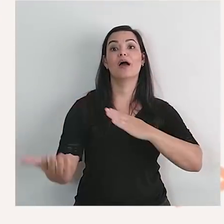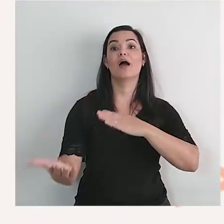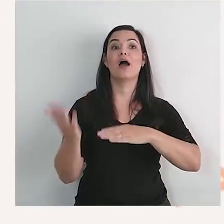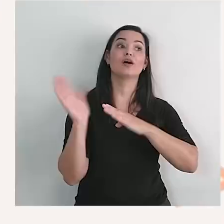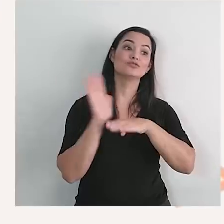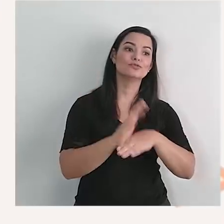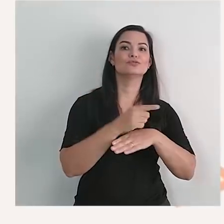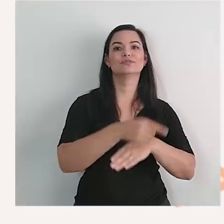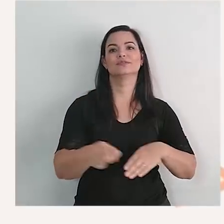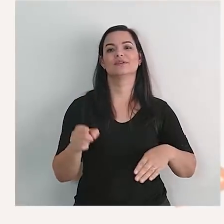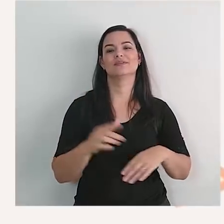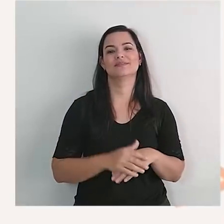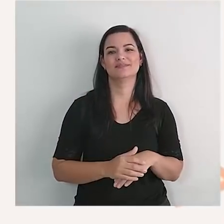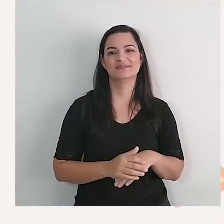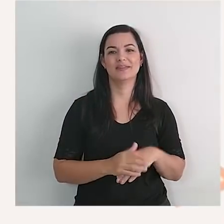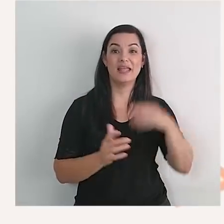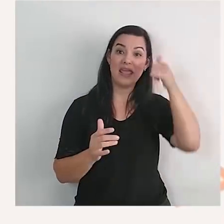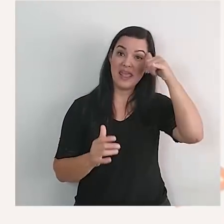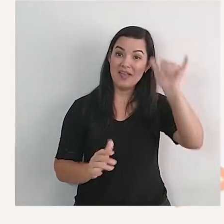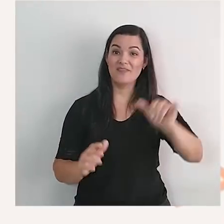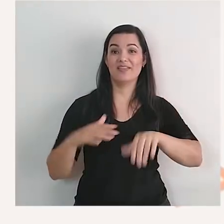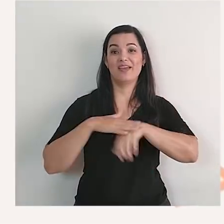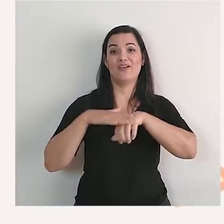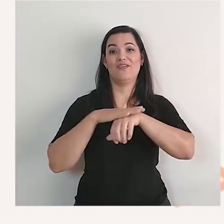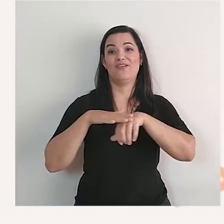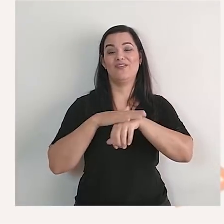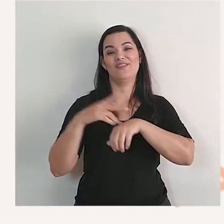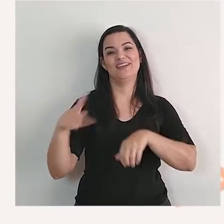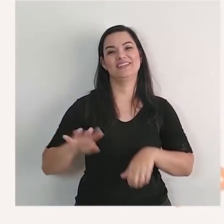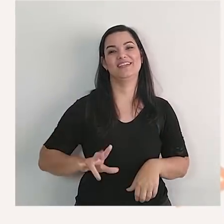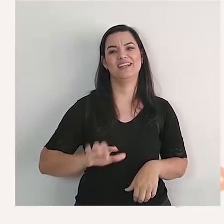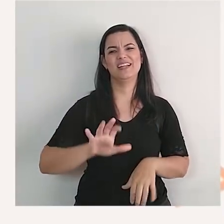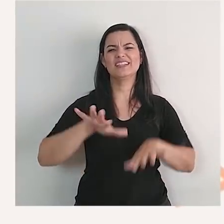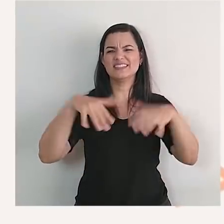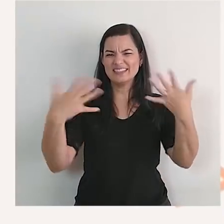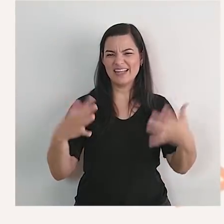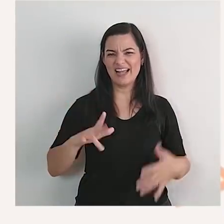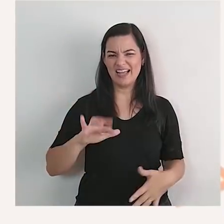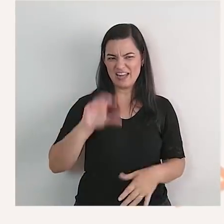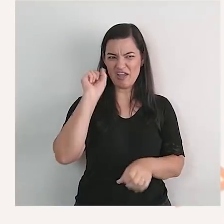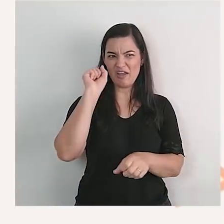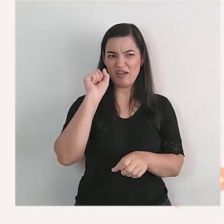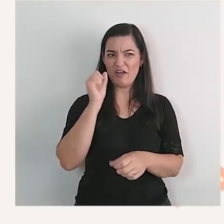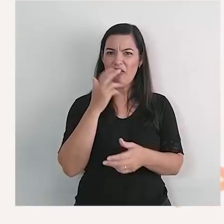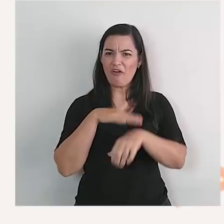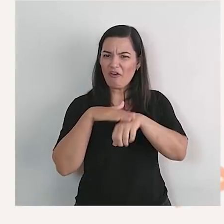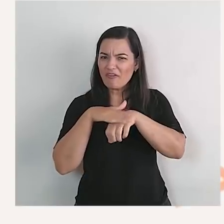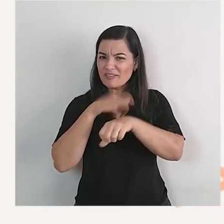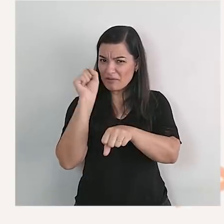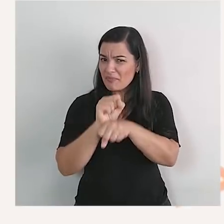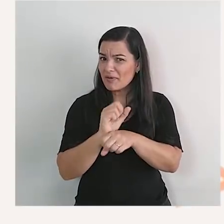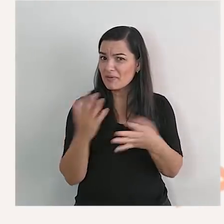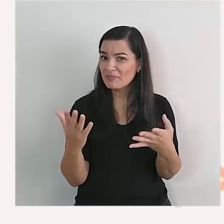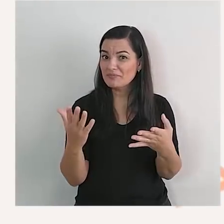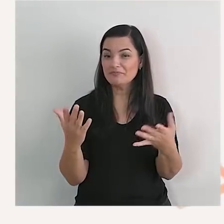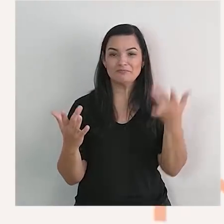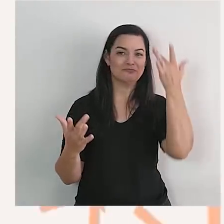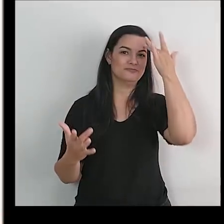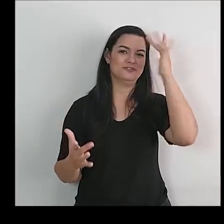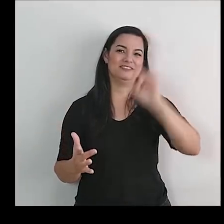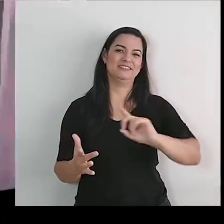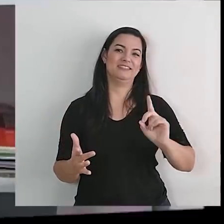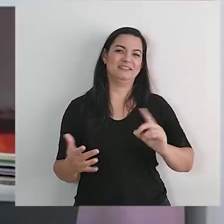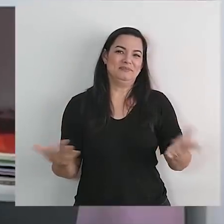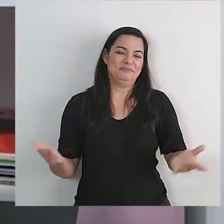escapar daquele falatório. E será que um dia ela parou de conversar? Não sei não, viu?